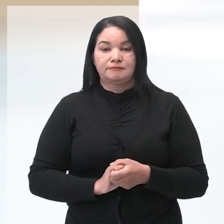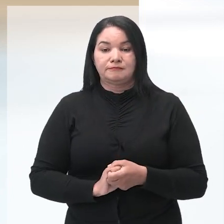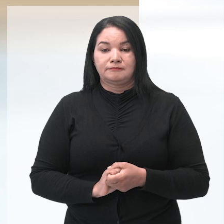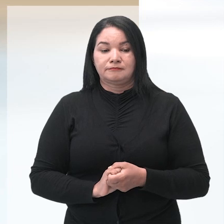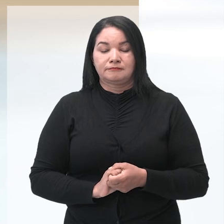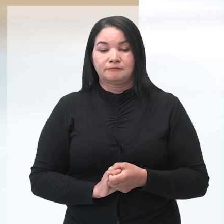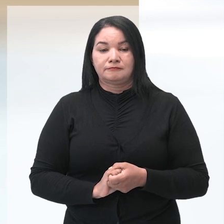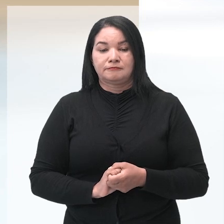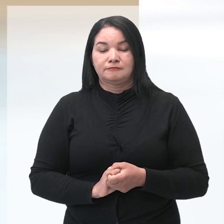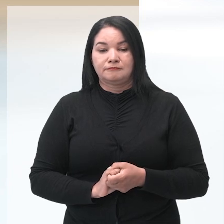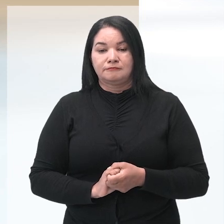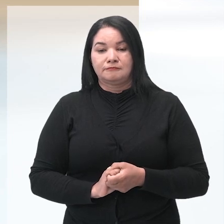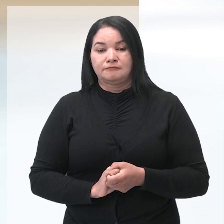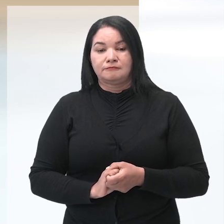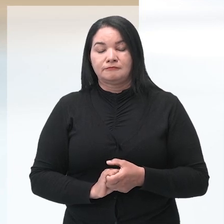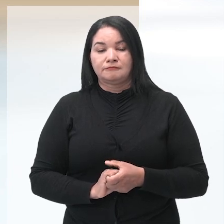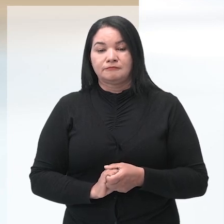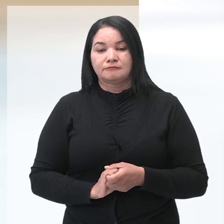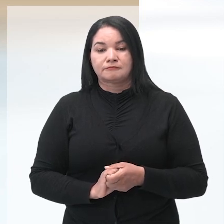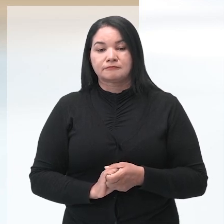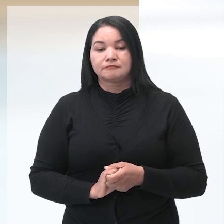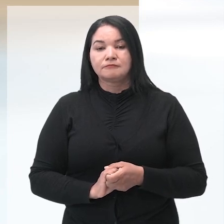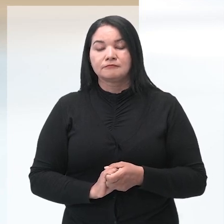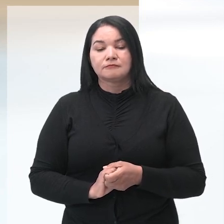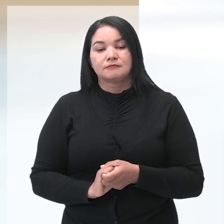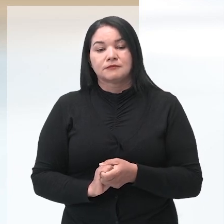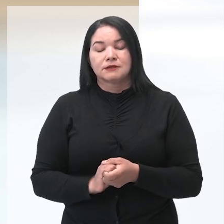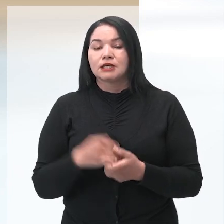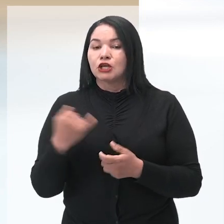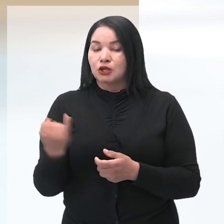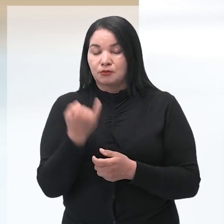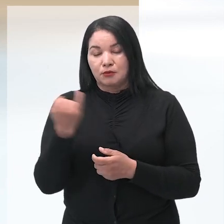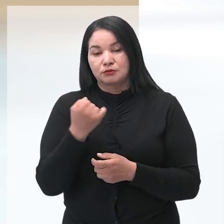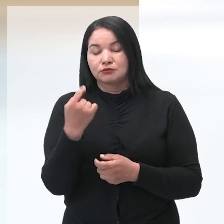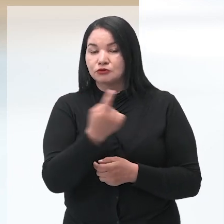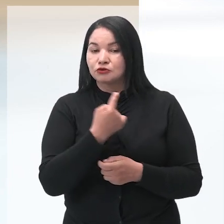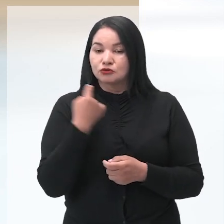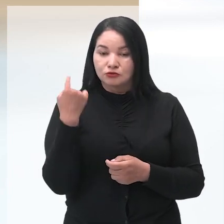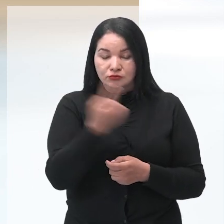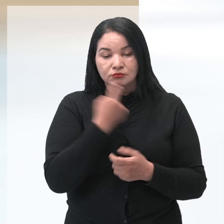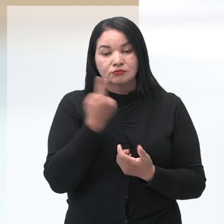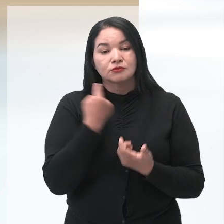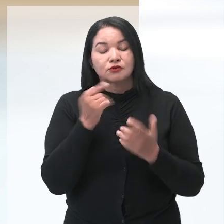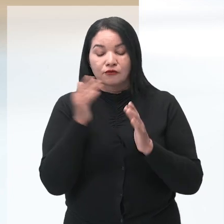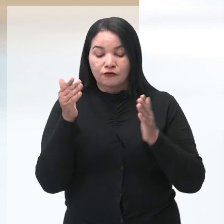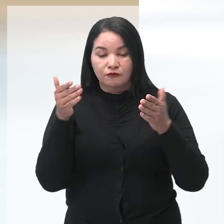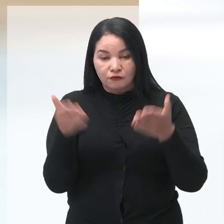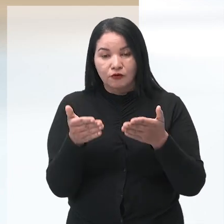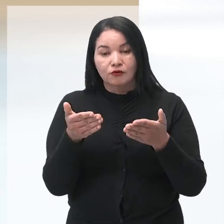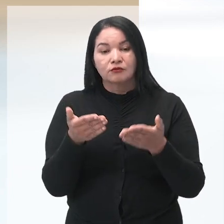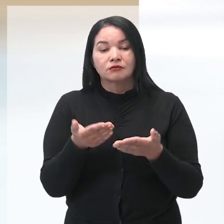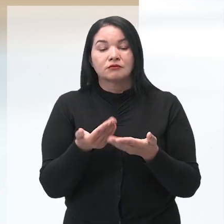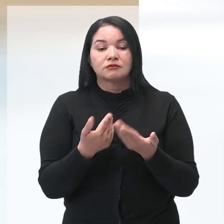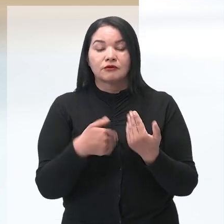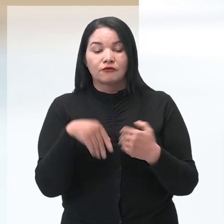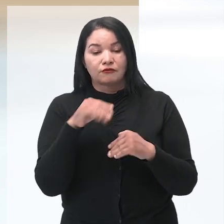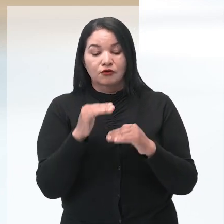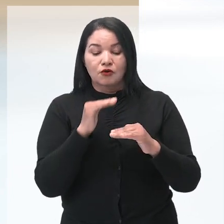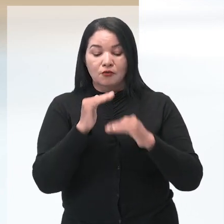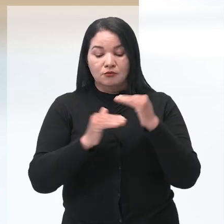Então, é muito importante estarmos alinhados diante desse processo